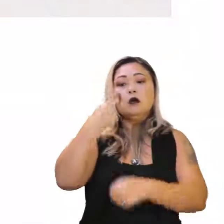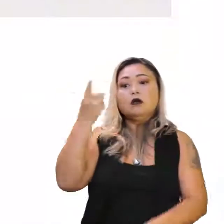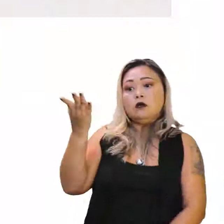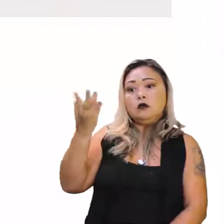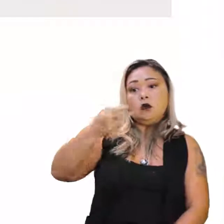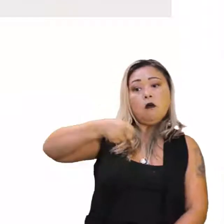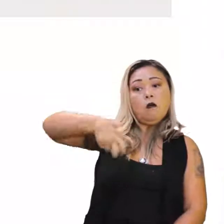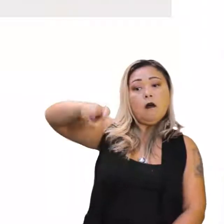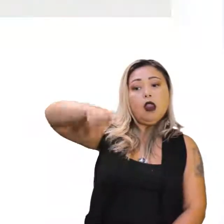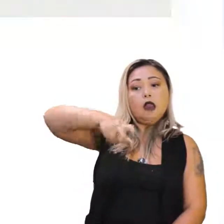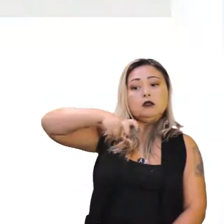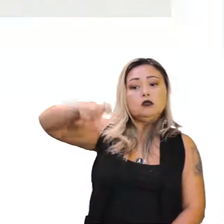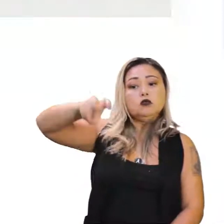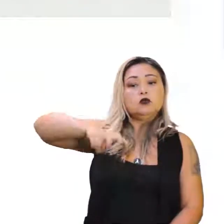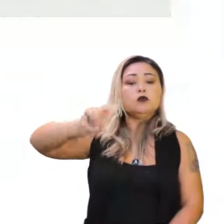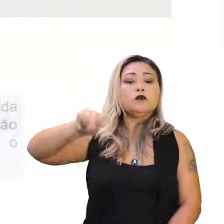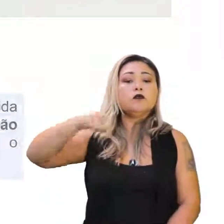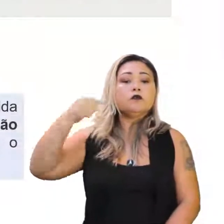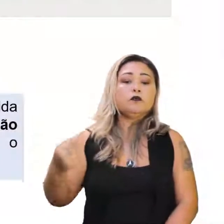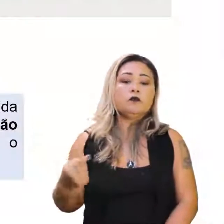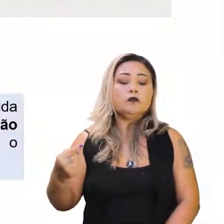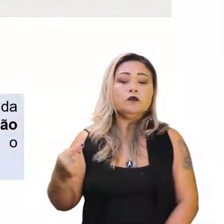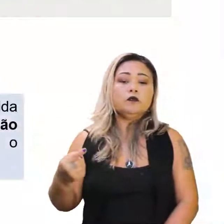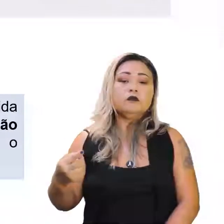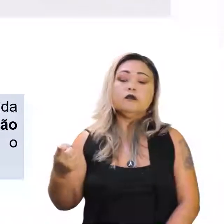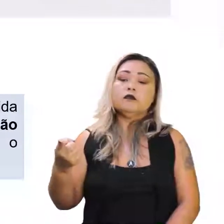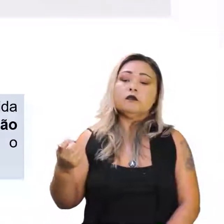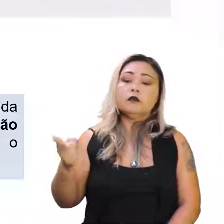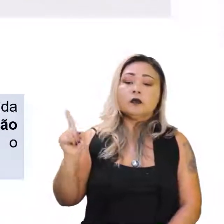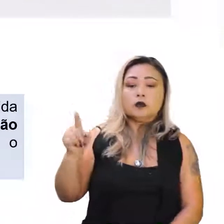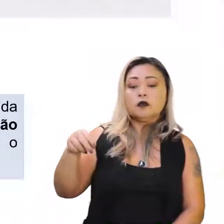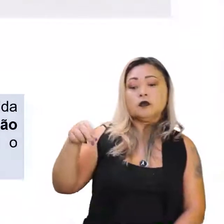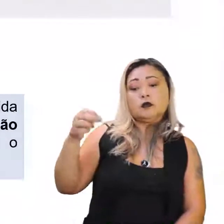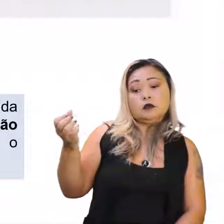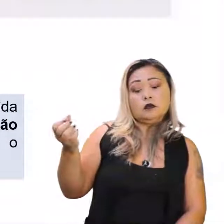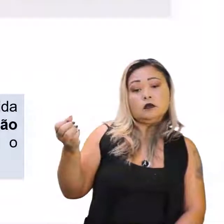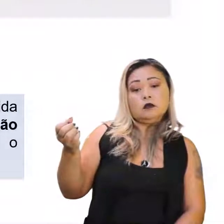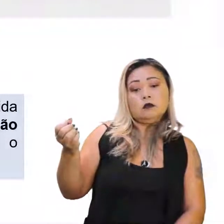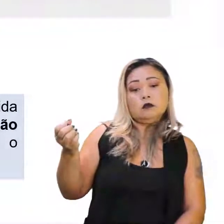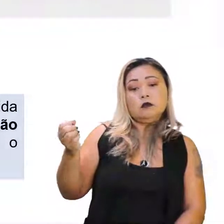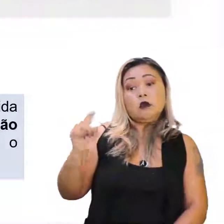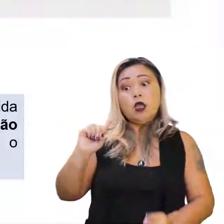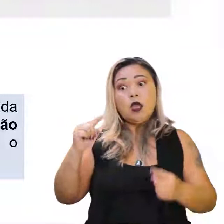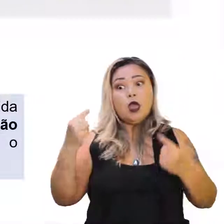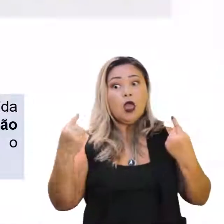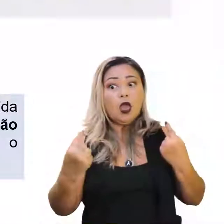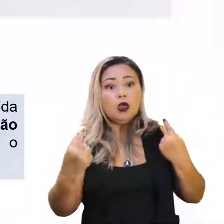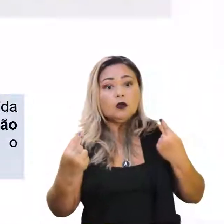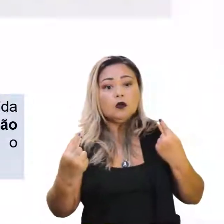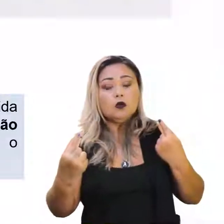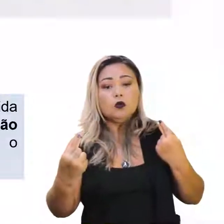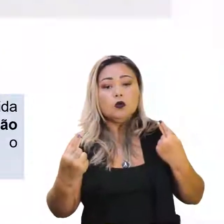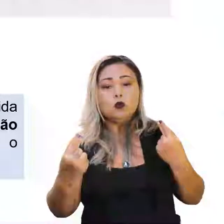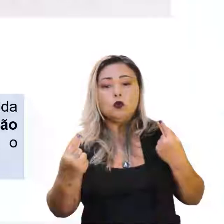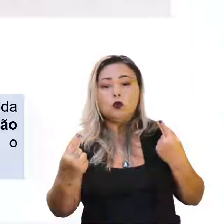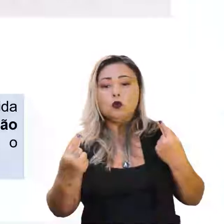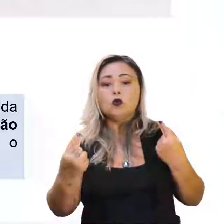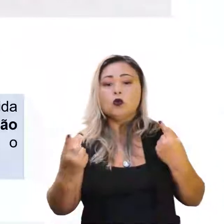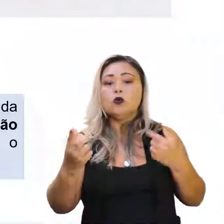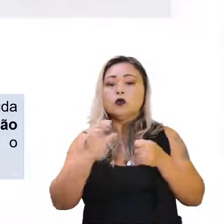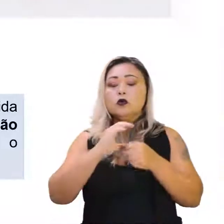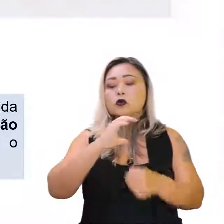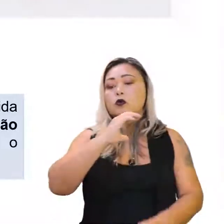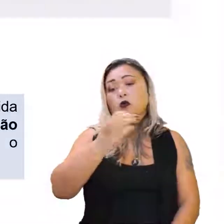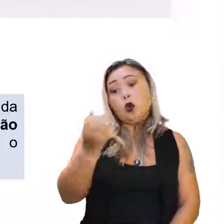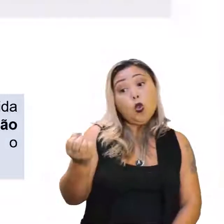aí, O Balanço. Pois é, depois disso veio assim, uma espécie de reação do classicismo,